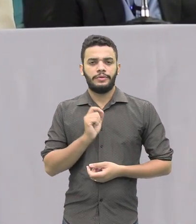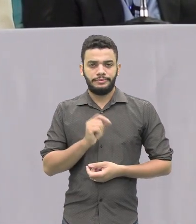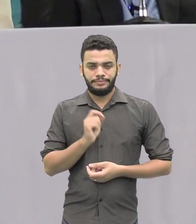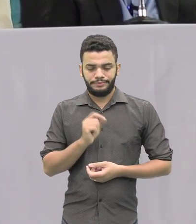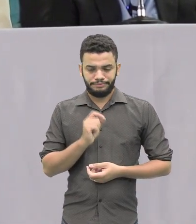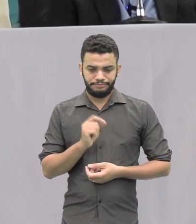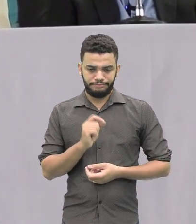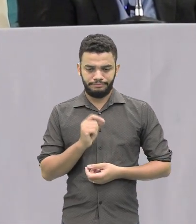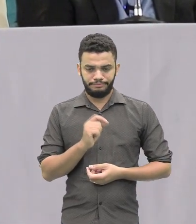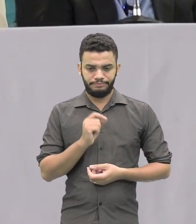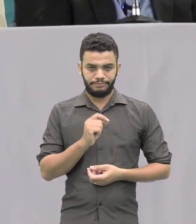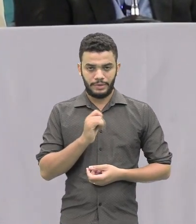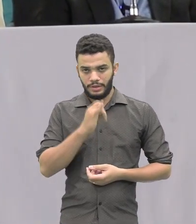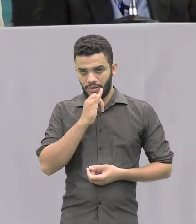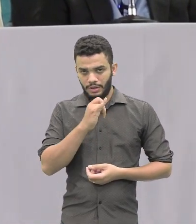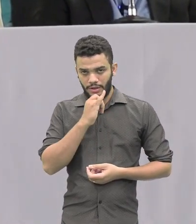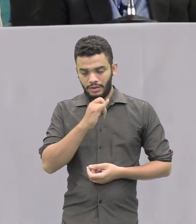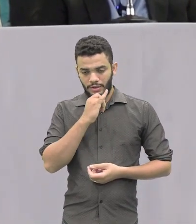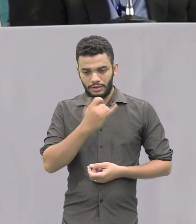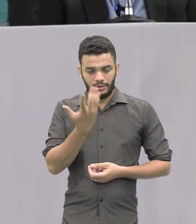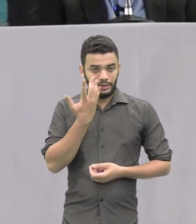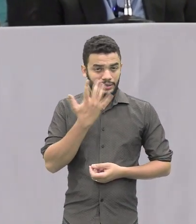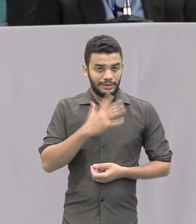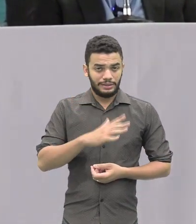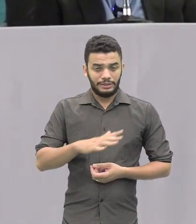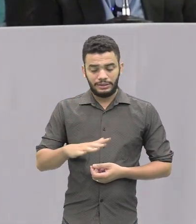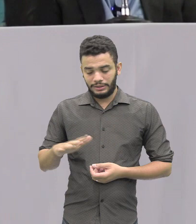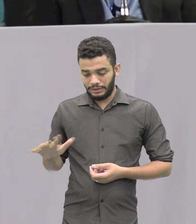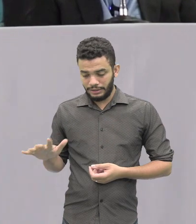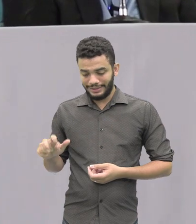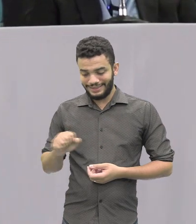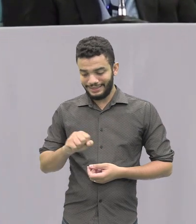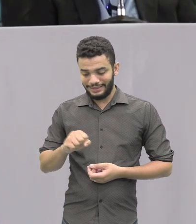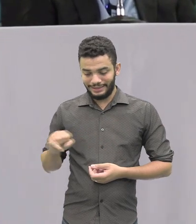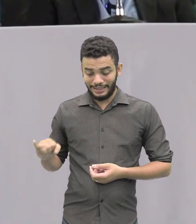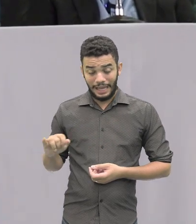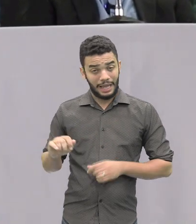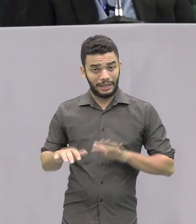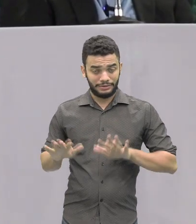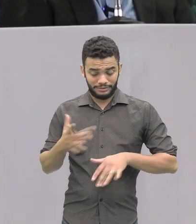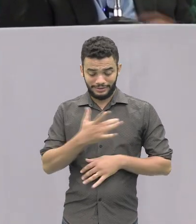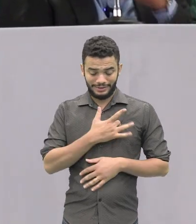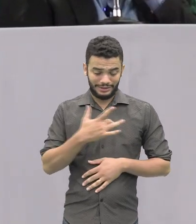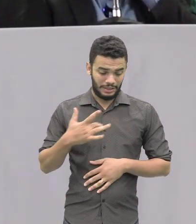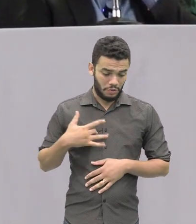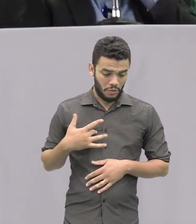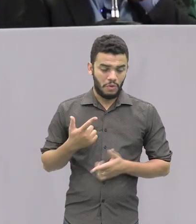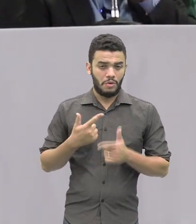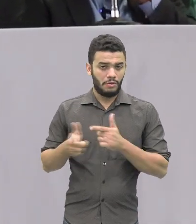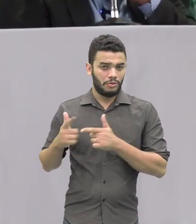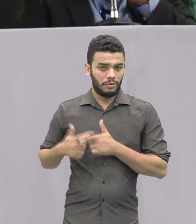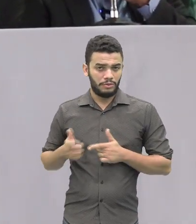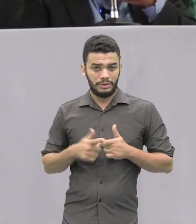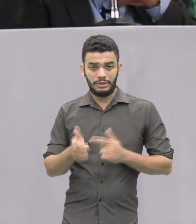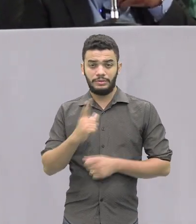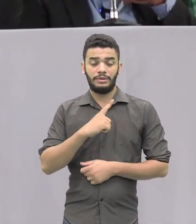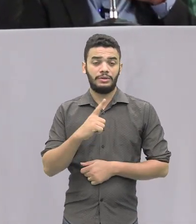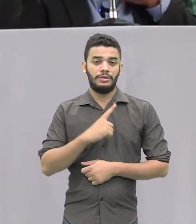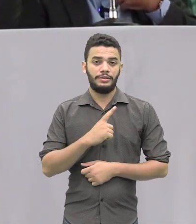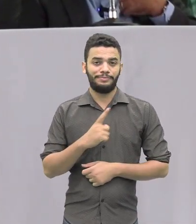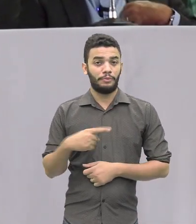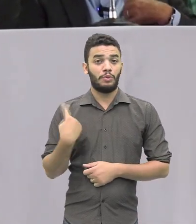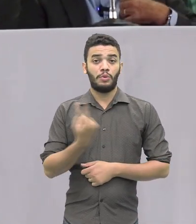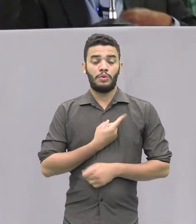que aquelas crianças que por um momento tem alguma dificuldade de saúde a gente conseguiu criar em Governador Valadares